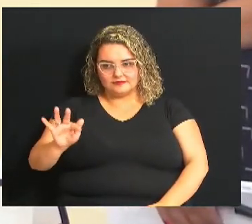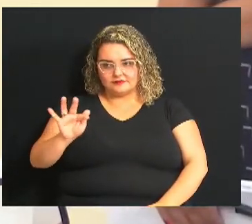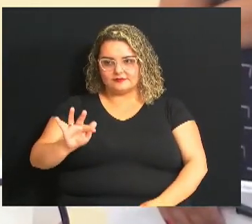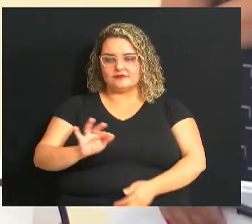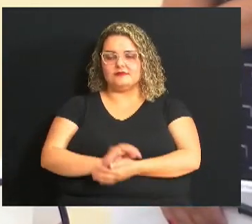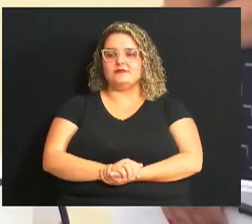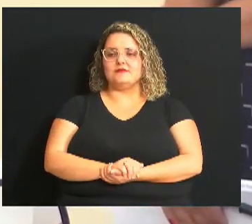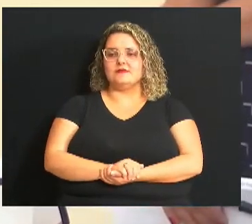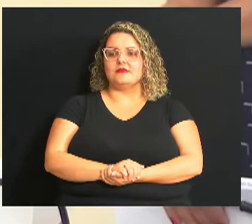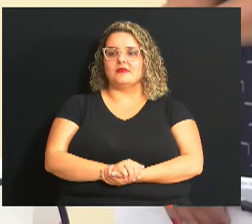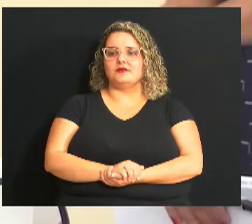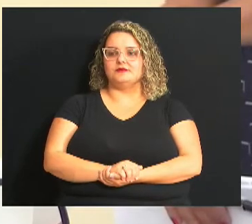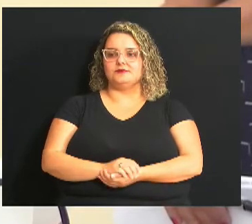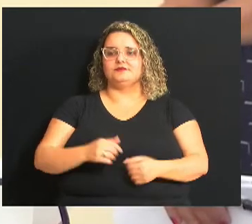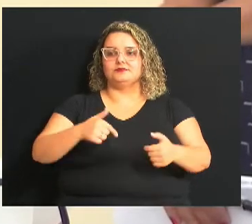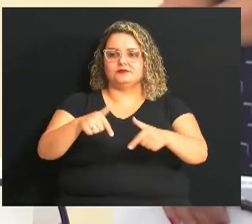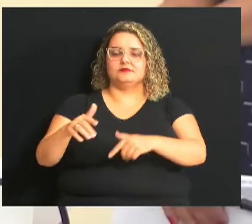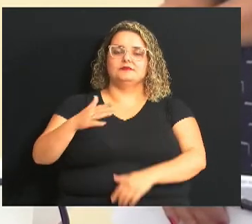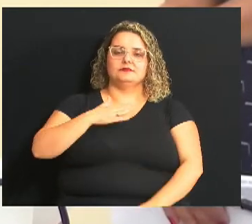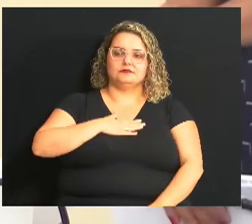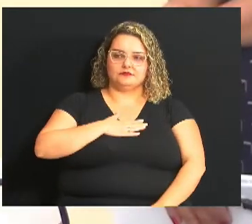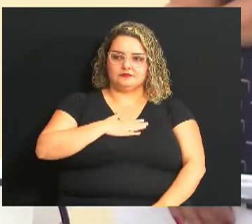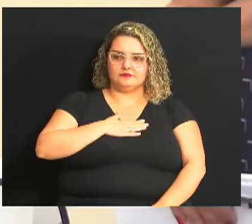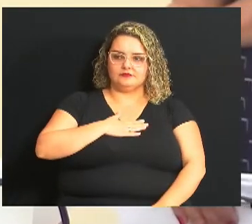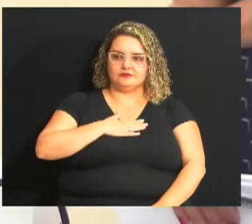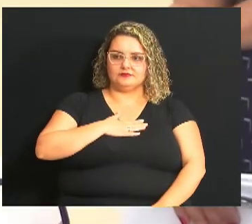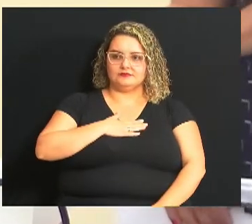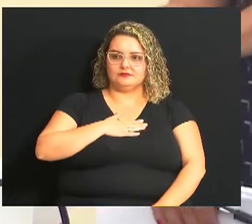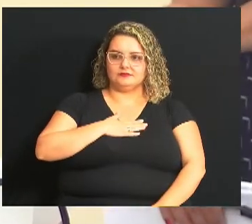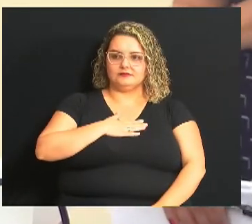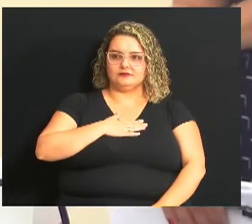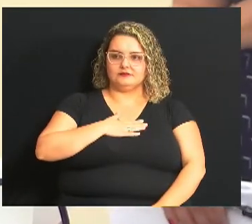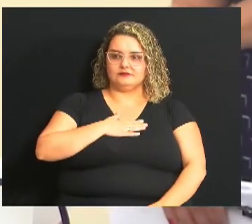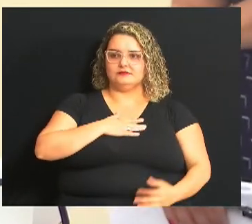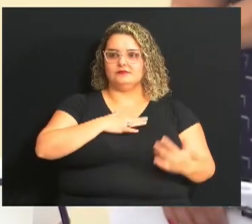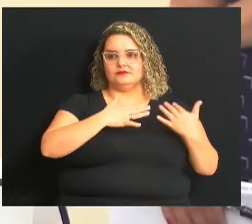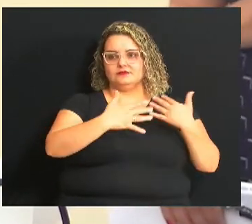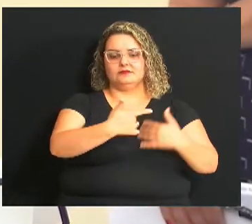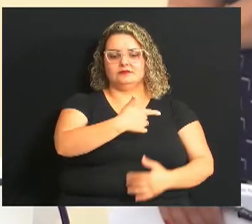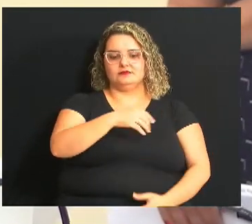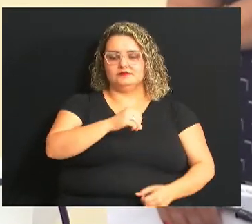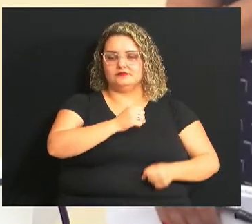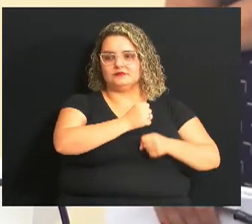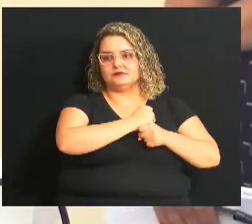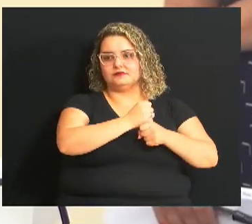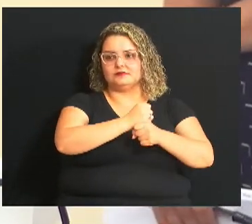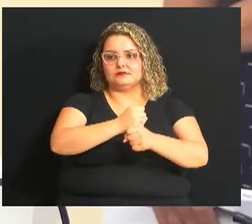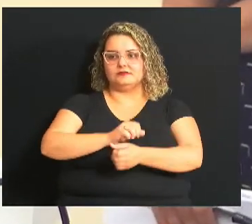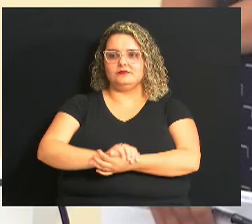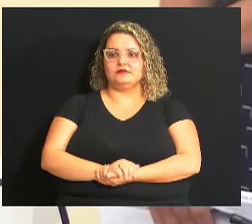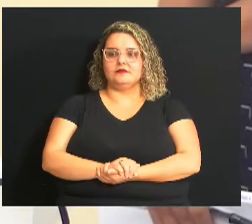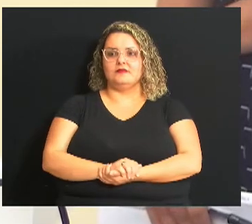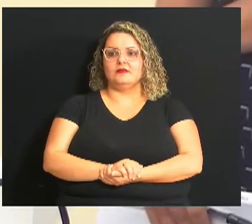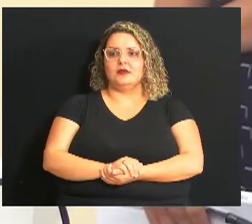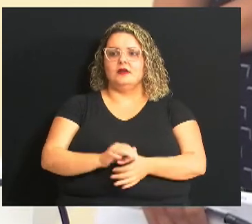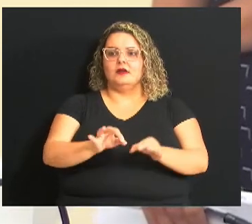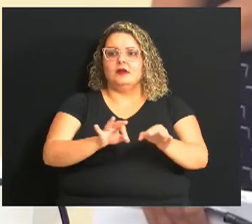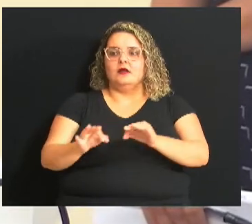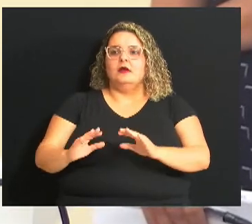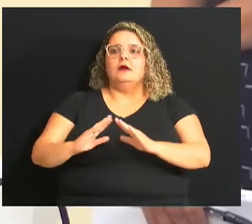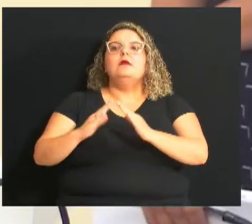que trabalharam comigo nesses 20 anos de programa Escola da